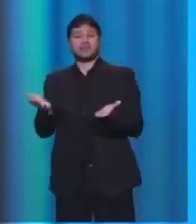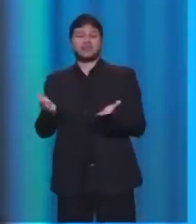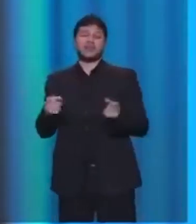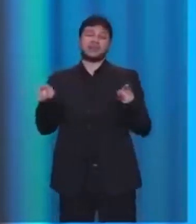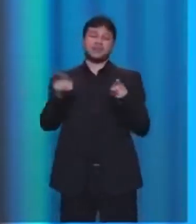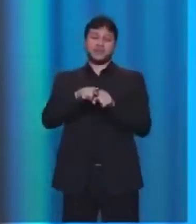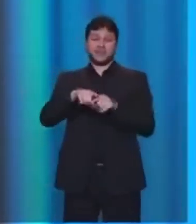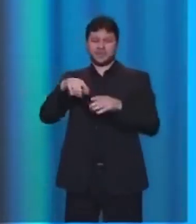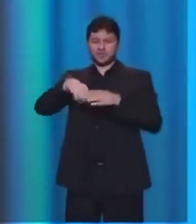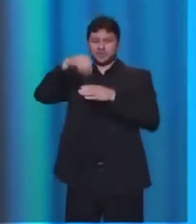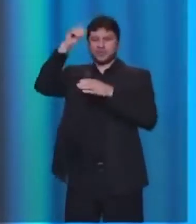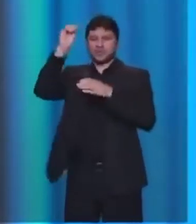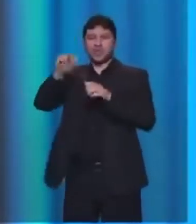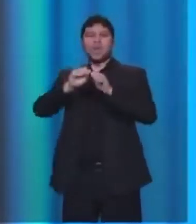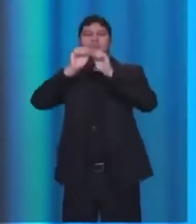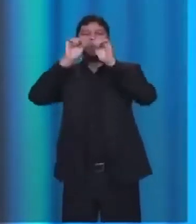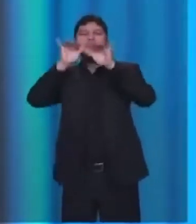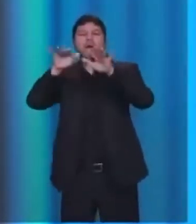deu extrema-unção?